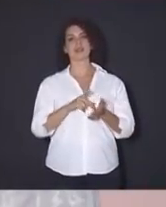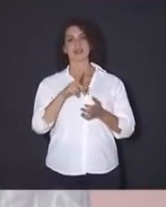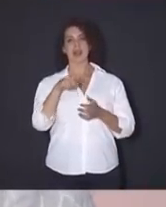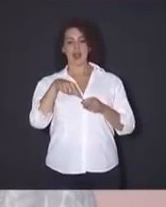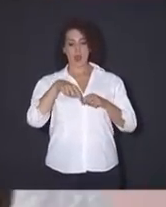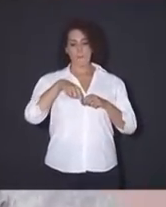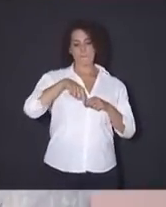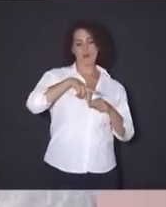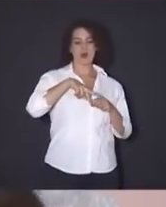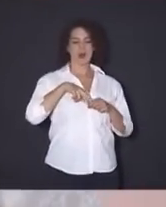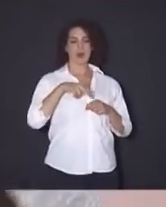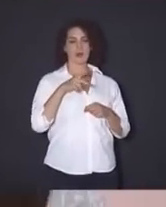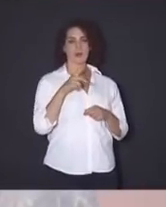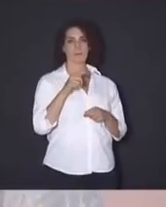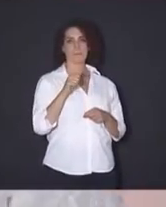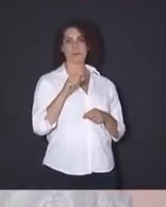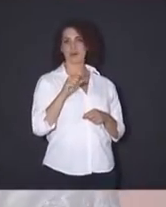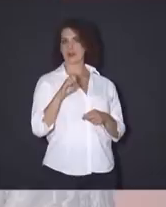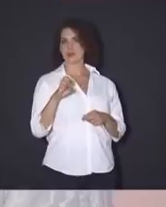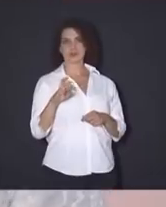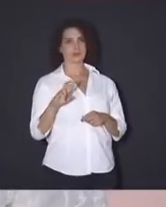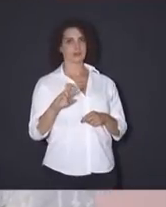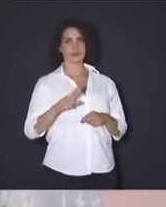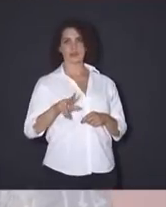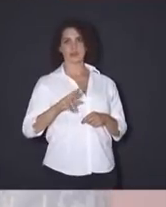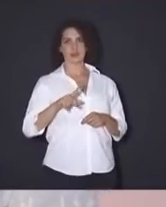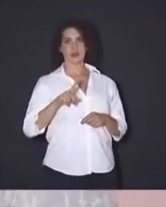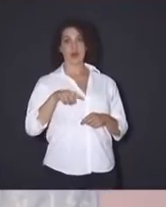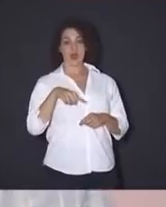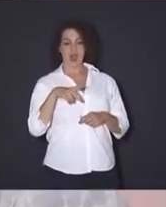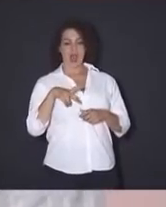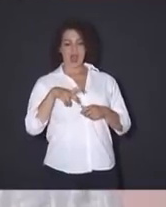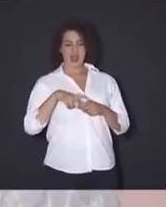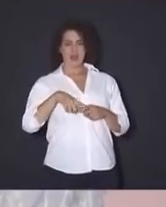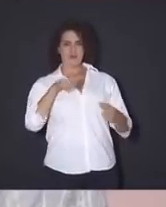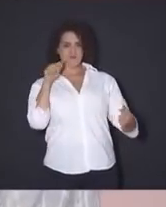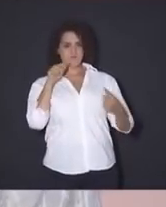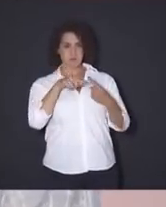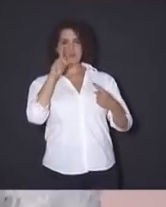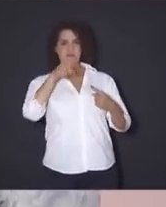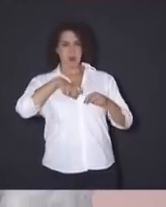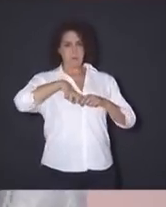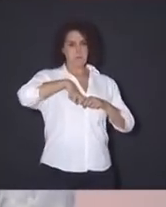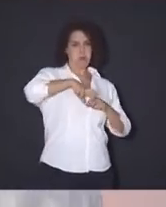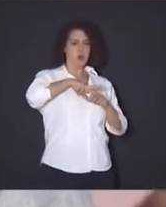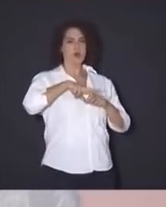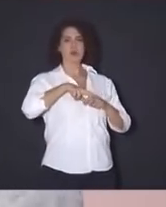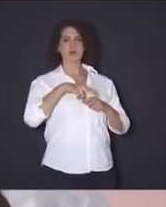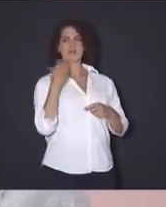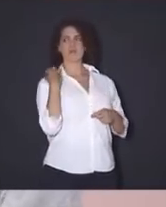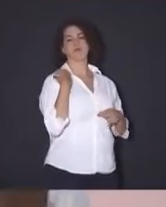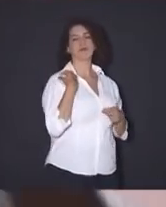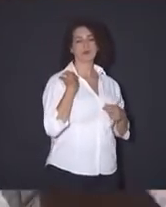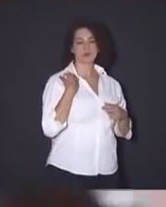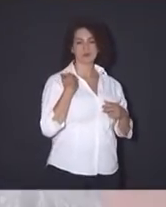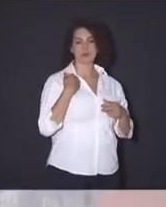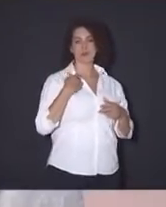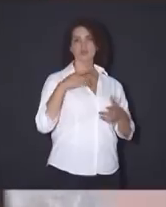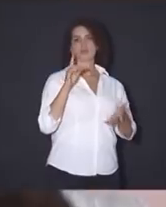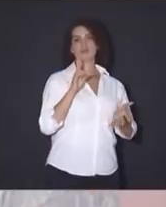passe o nome disso é bolada embolada mesmo aquela bolada de quem joga futebol então certamente